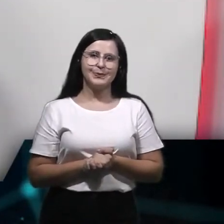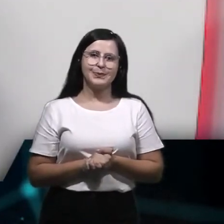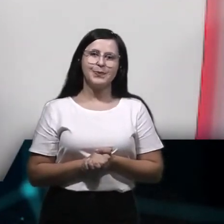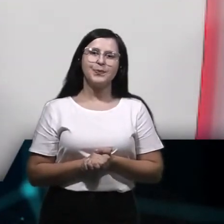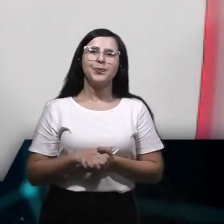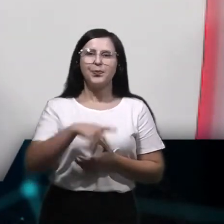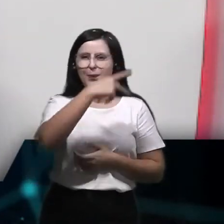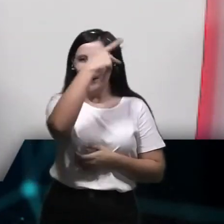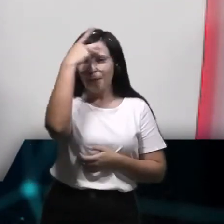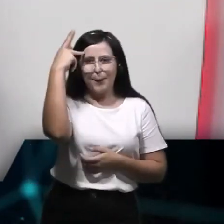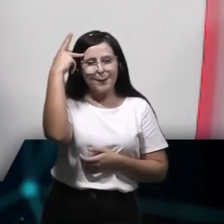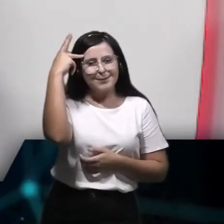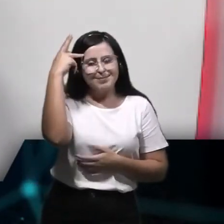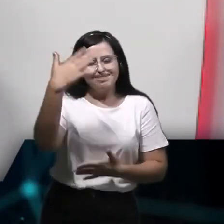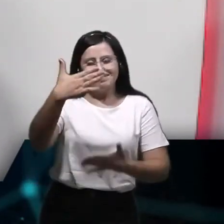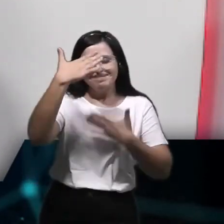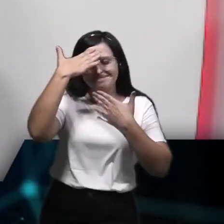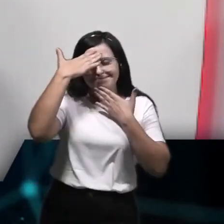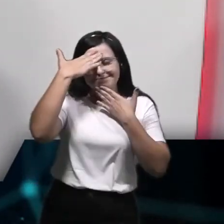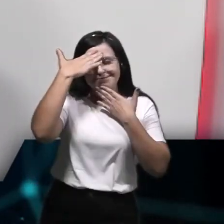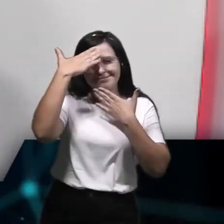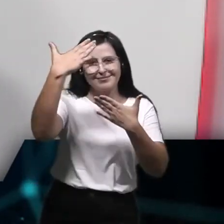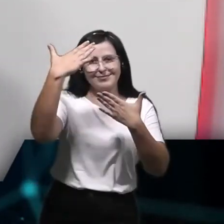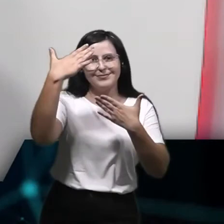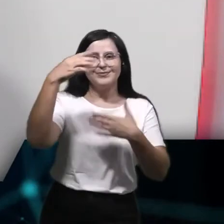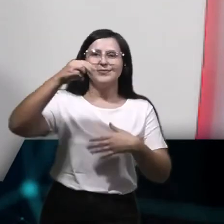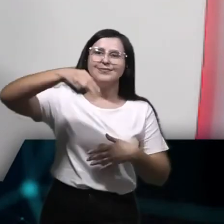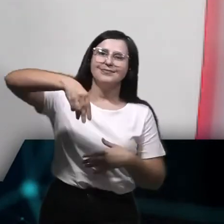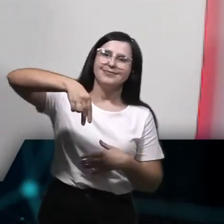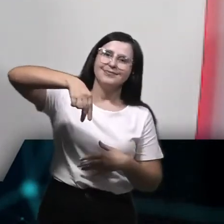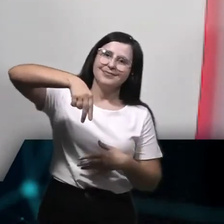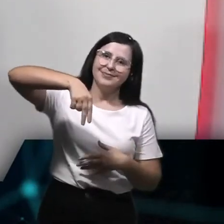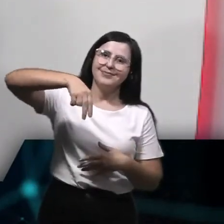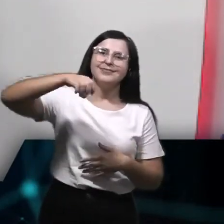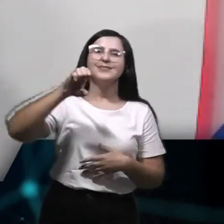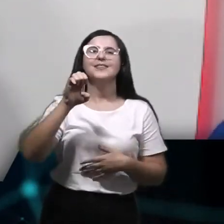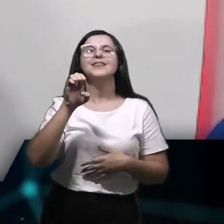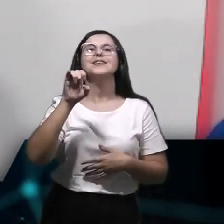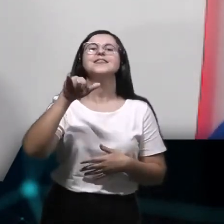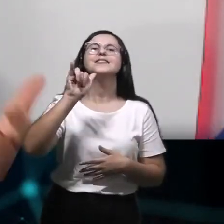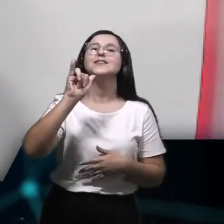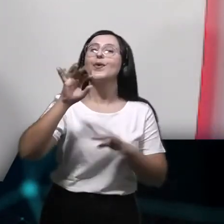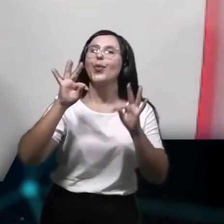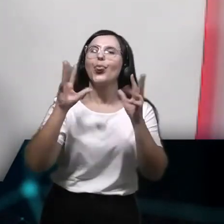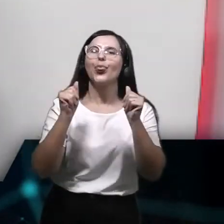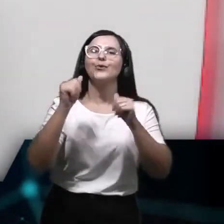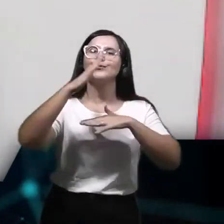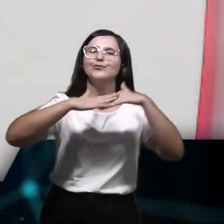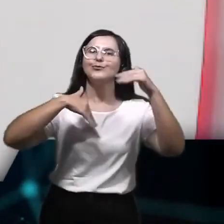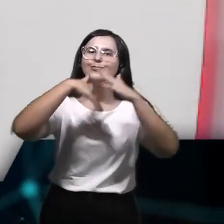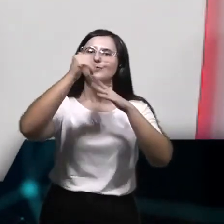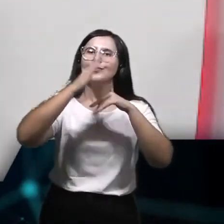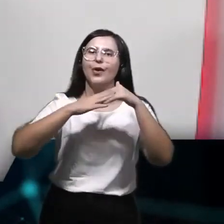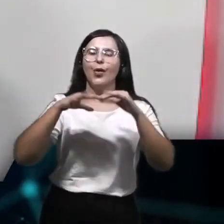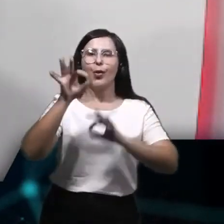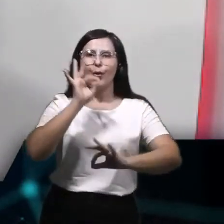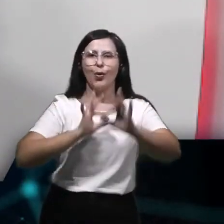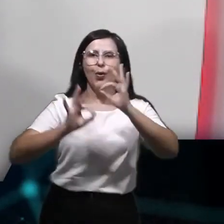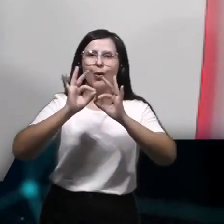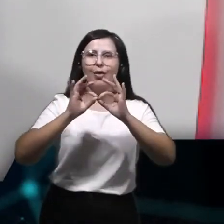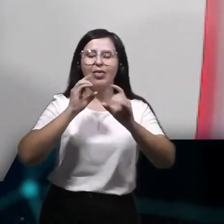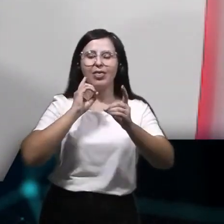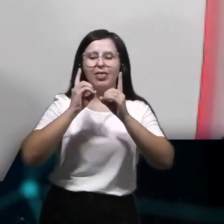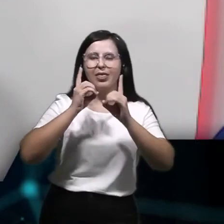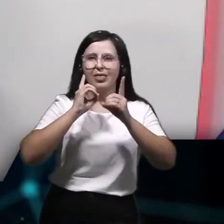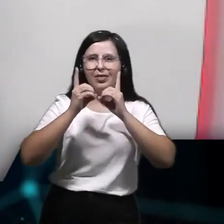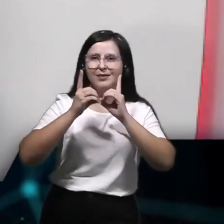Bem, pessoal, queria começar a agradecer, né, ao Ney Lima, né, a toda a equipe técnica que elaborou o debate. Está de parabéns